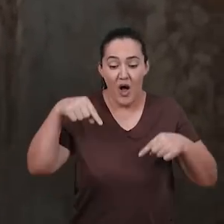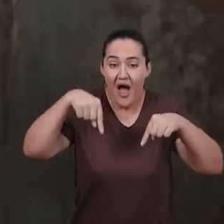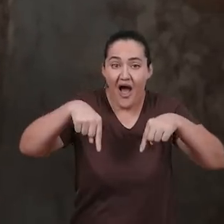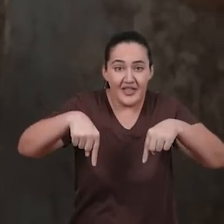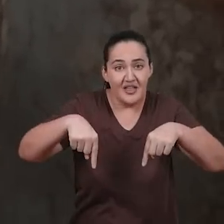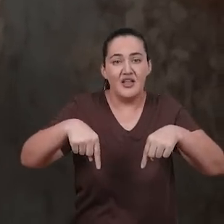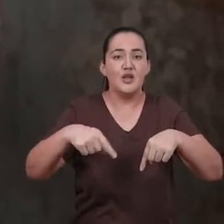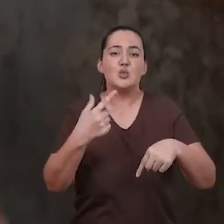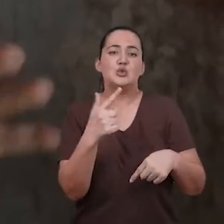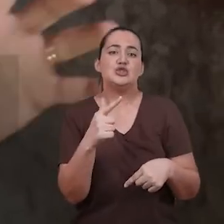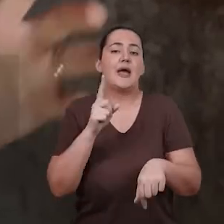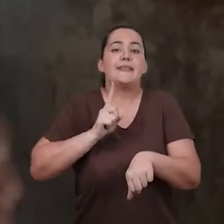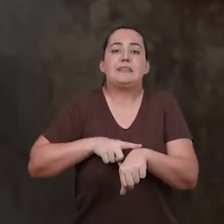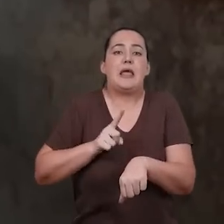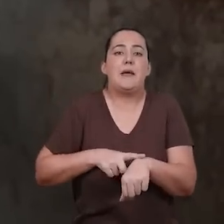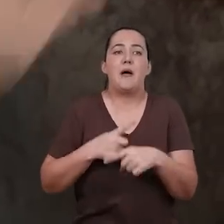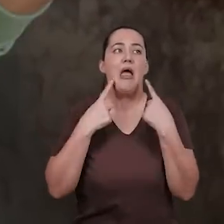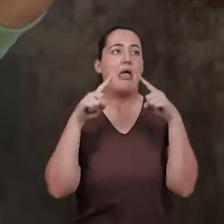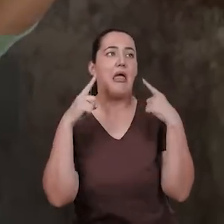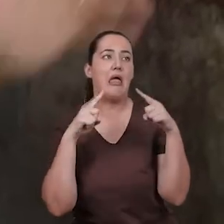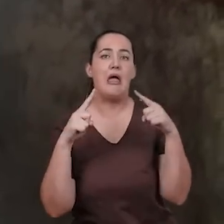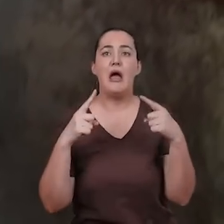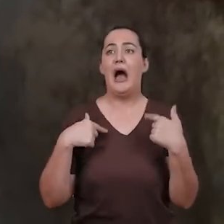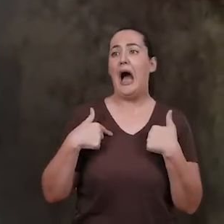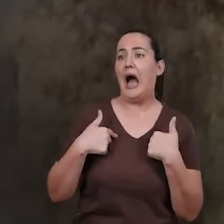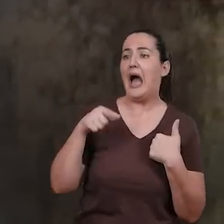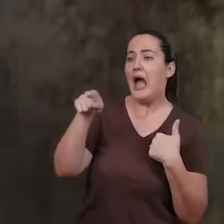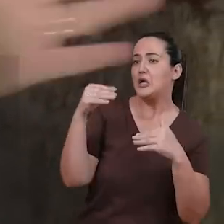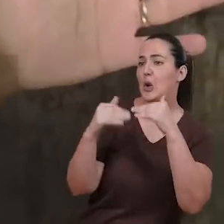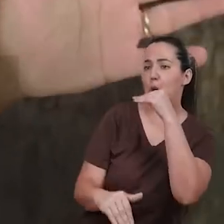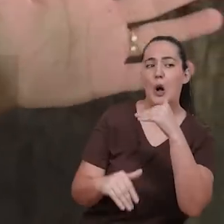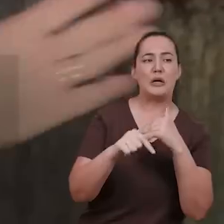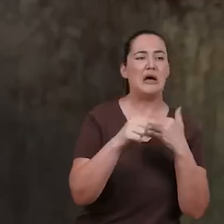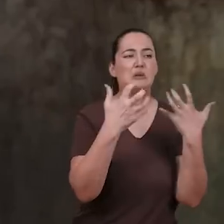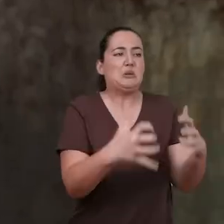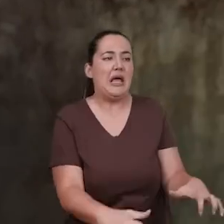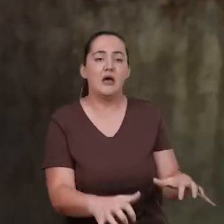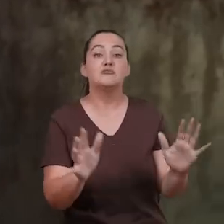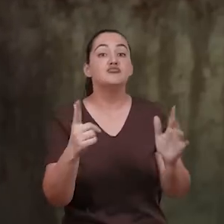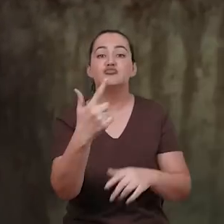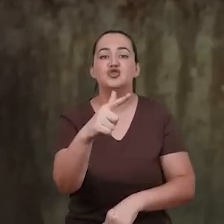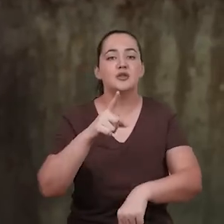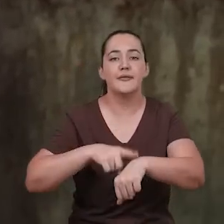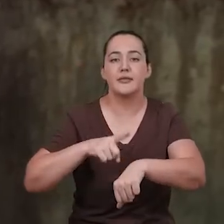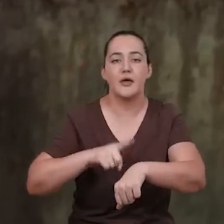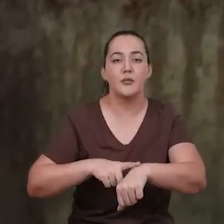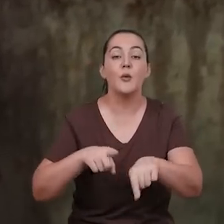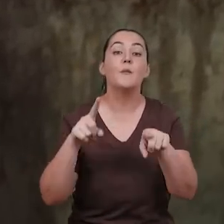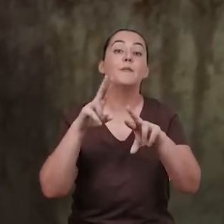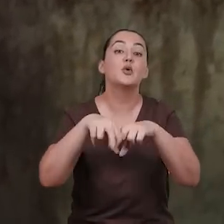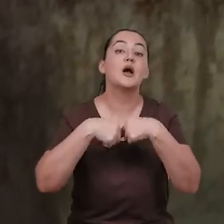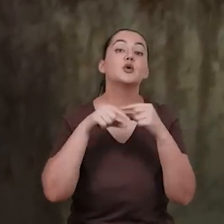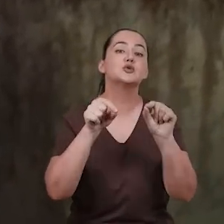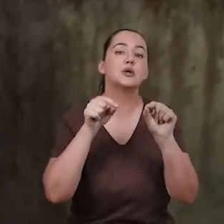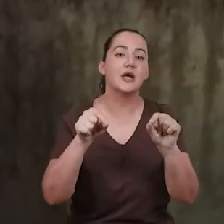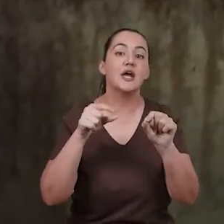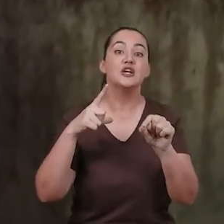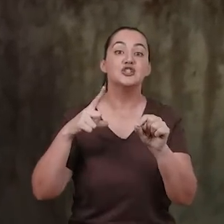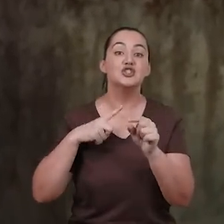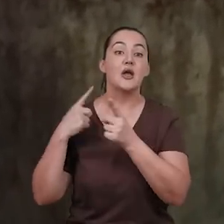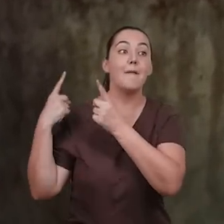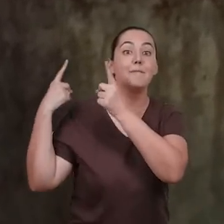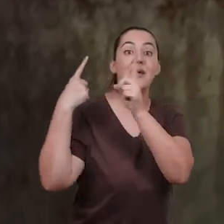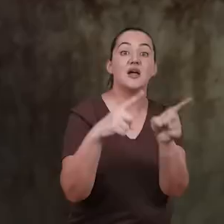para ficarem divididos em grupinhos. Eu penso assim, eu penso assado, não quero ir para a igreja, não quero me ajuntar com eles. A